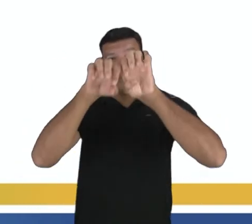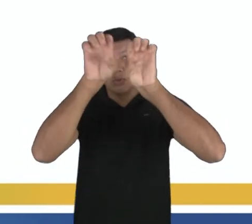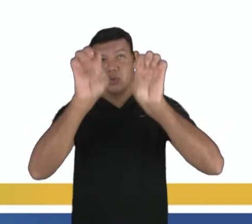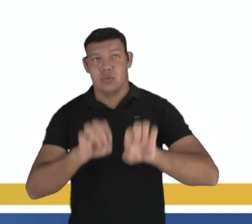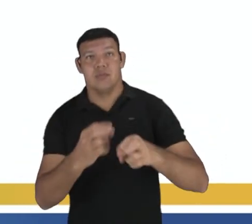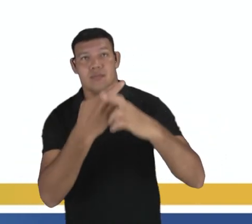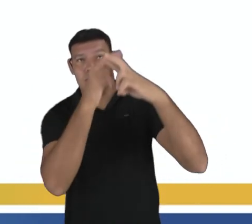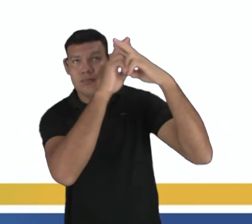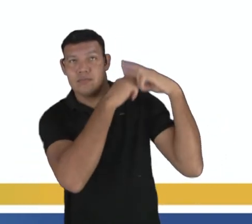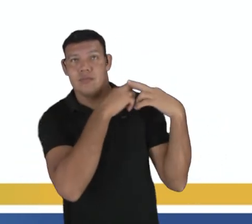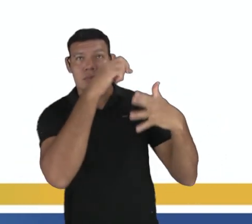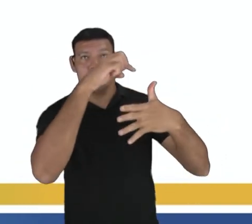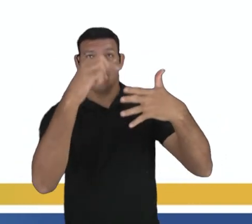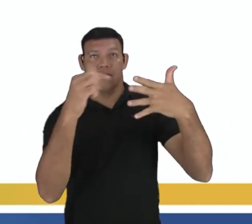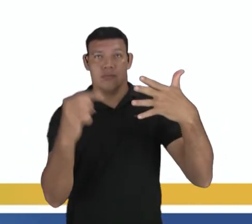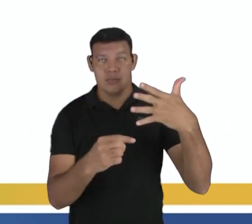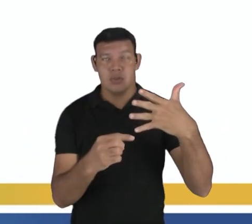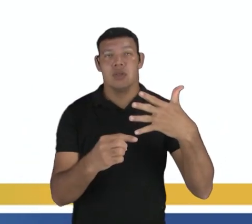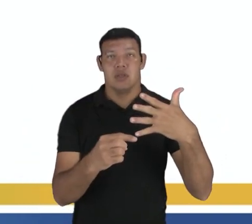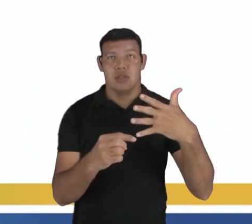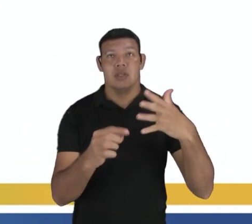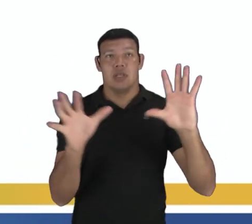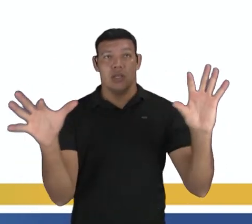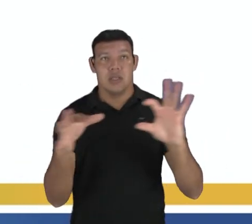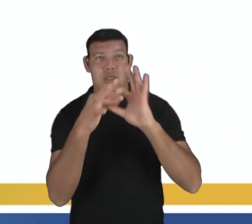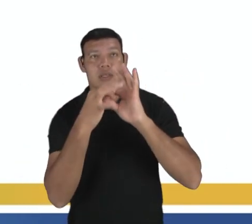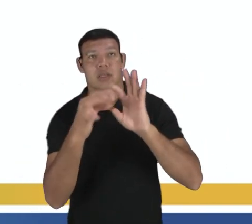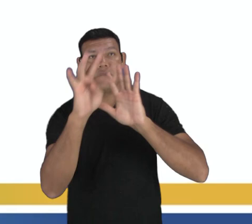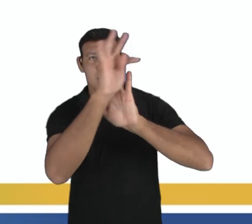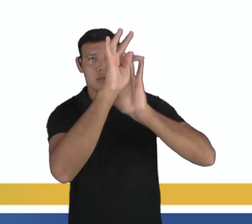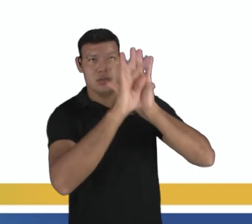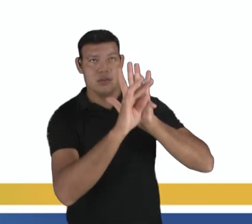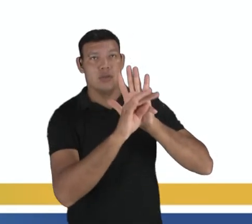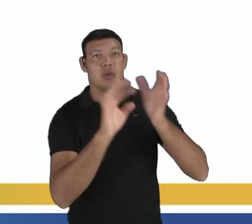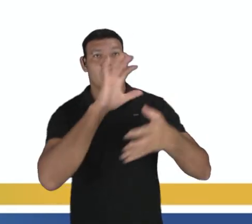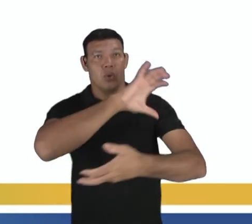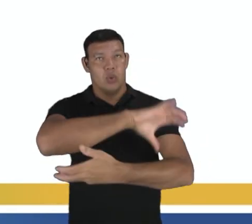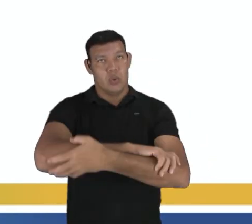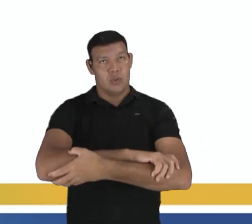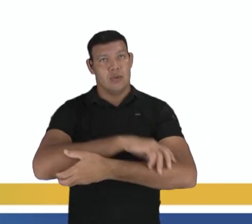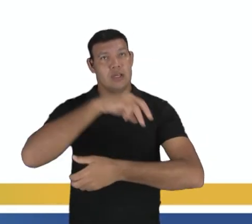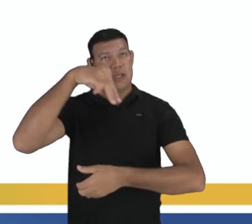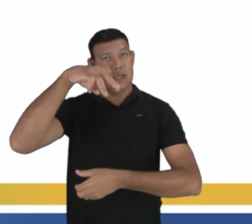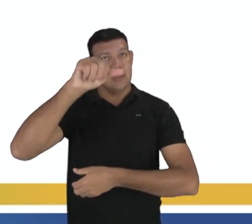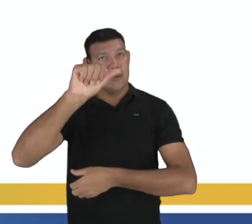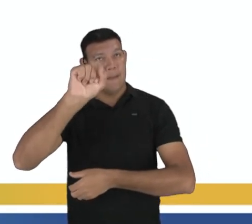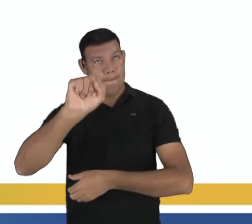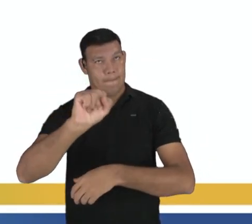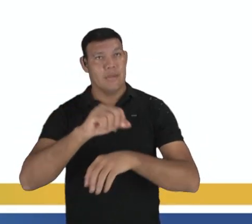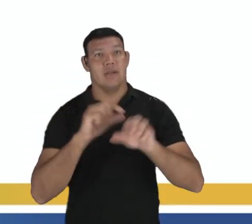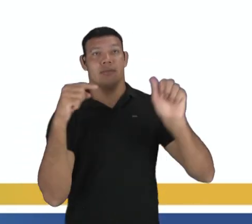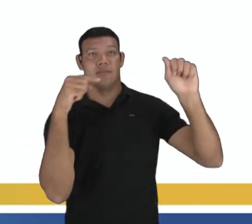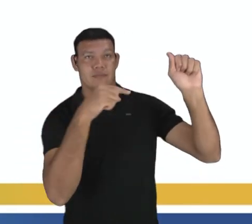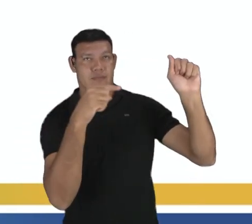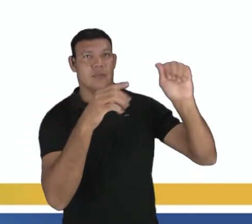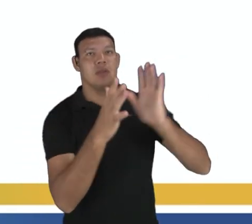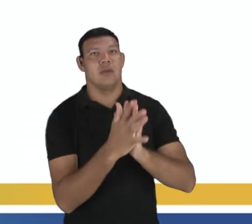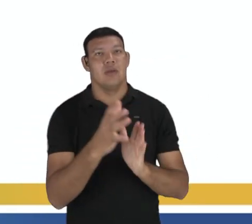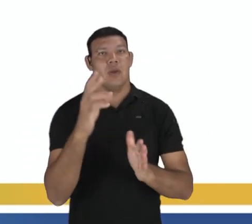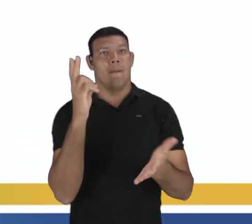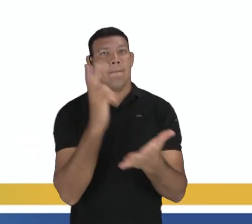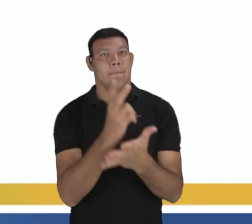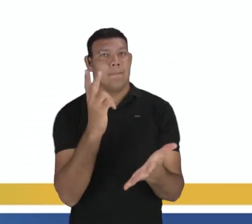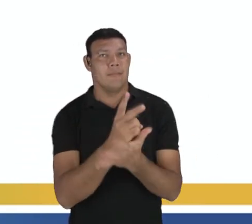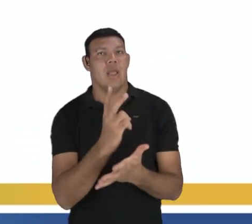que articulam o texto. O conectivo mas A expressa o mesmo conteúdo nas 2 situações em que aparece